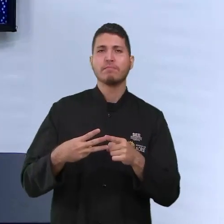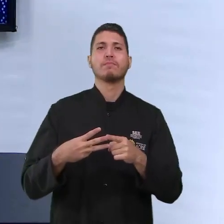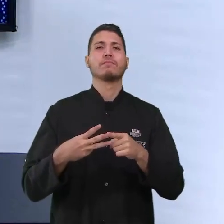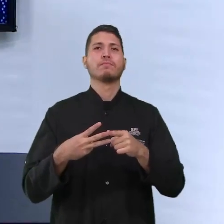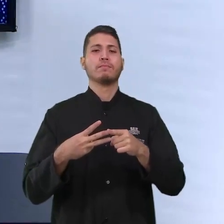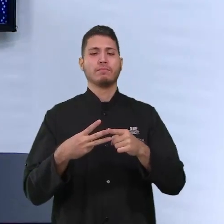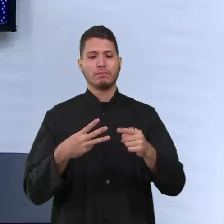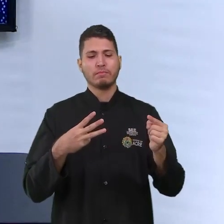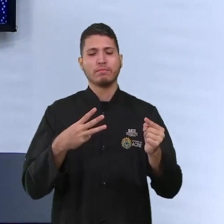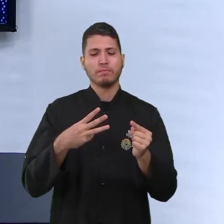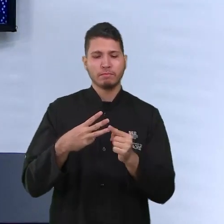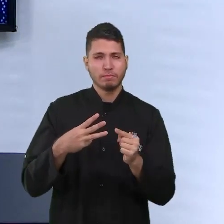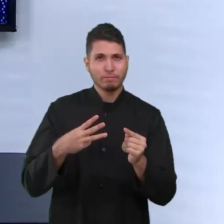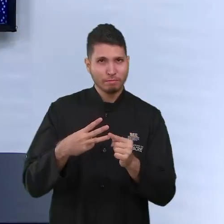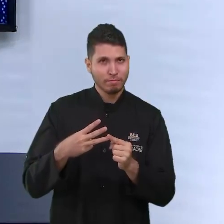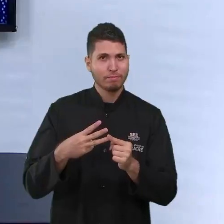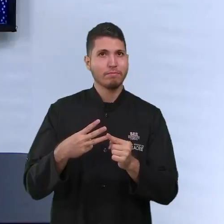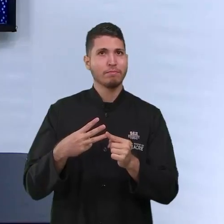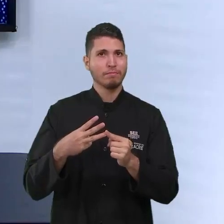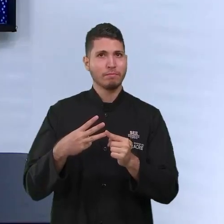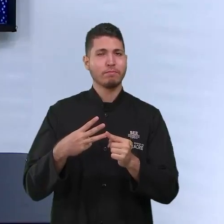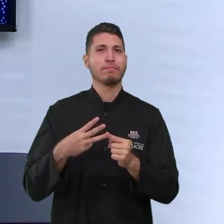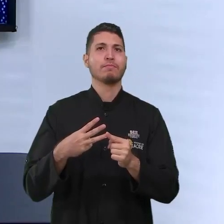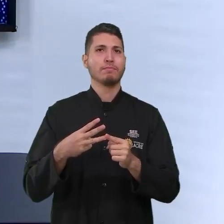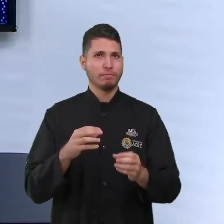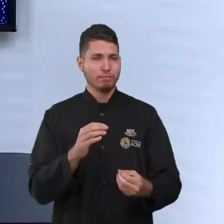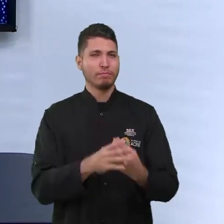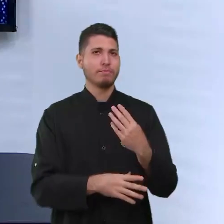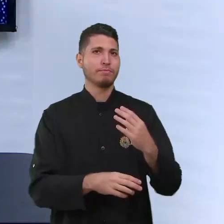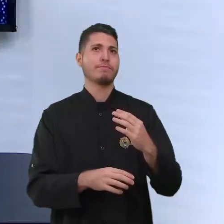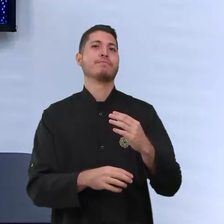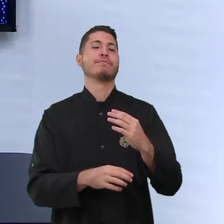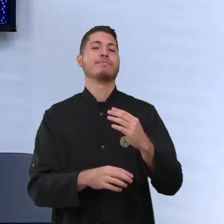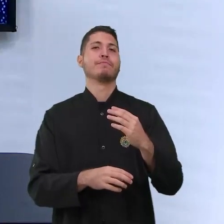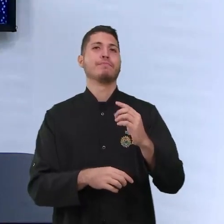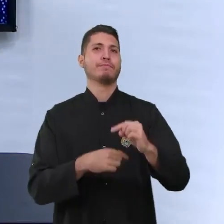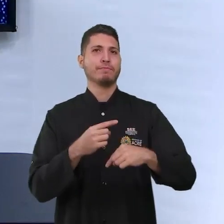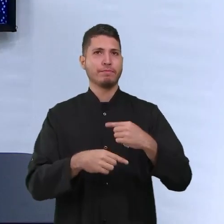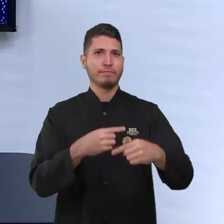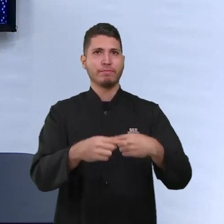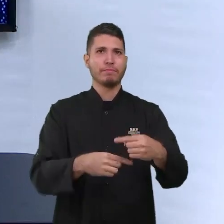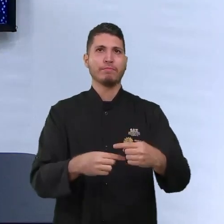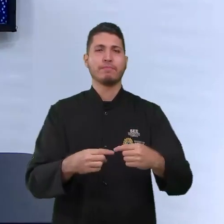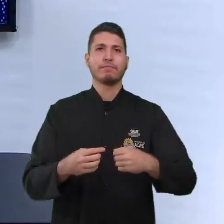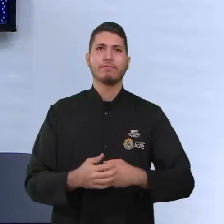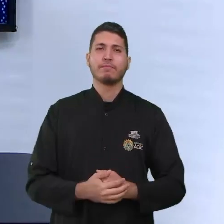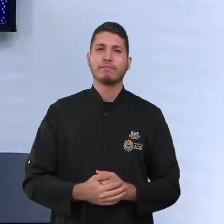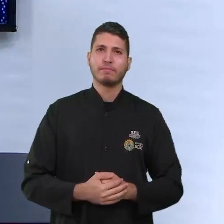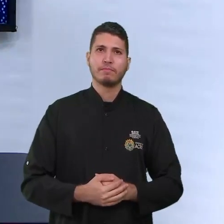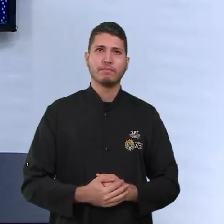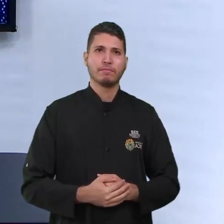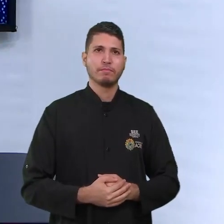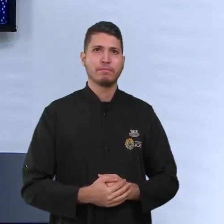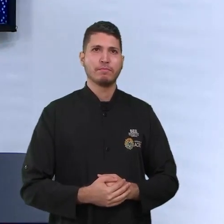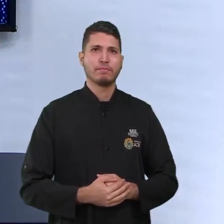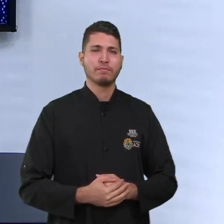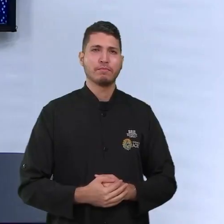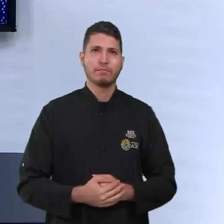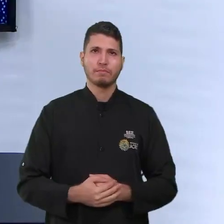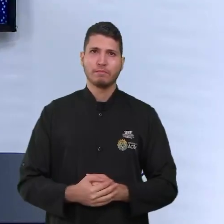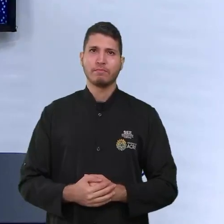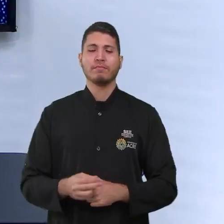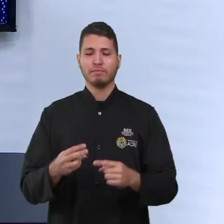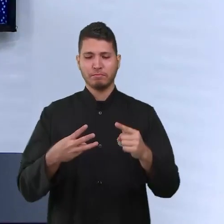são fornecedores de matérias-primas e até mesmo dos países que são considerados aí os